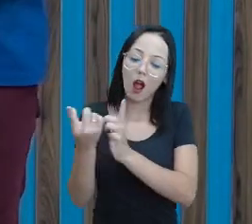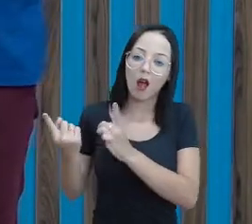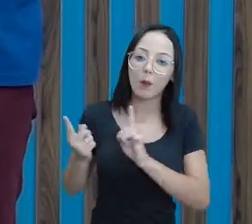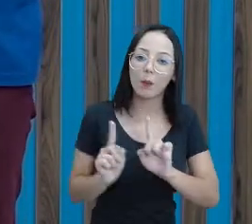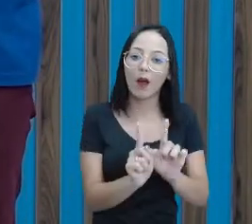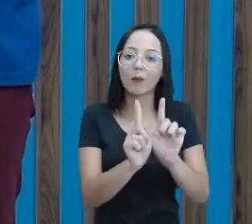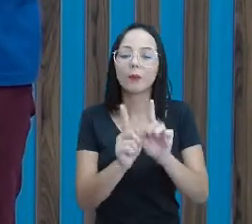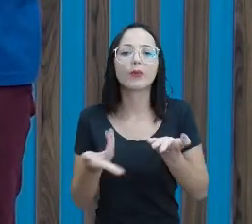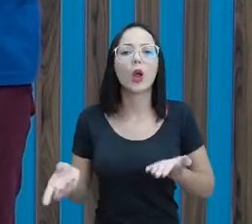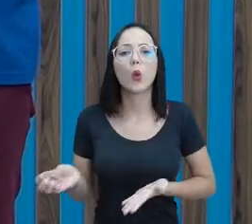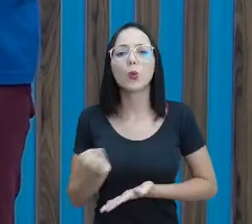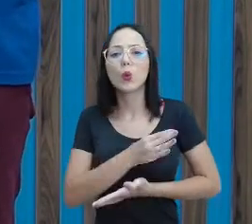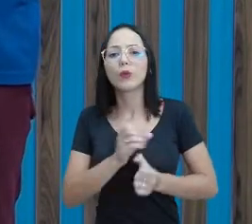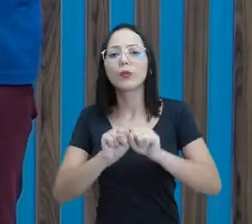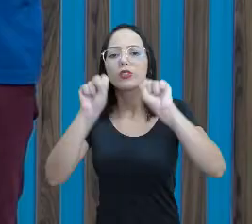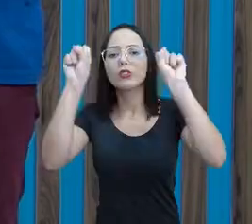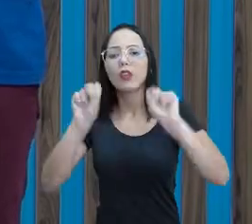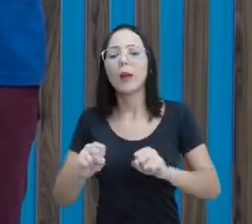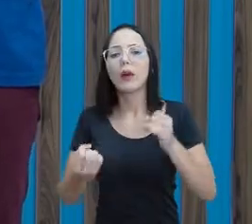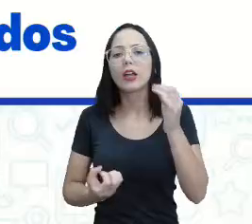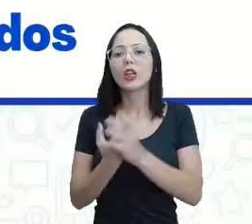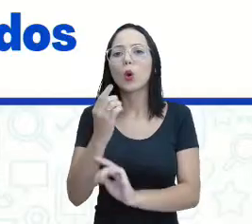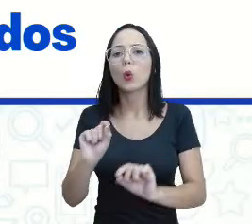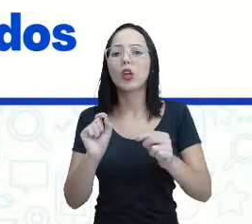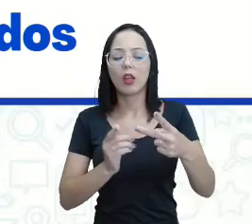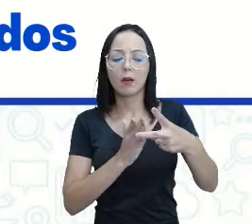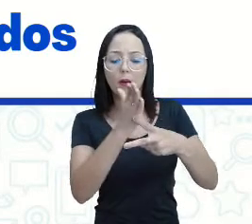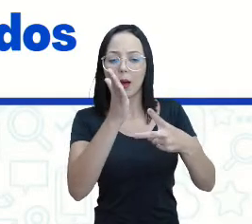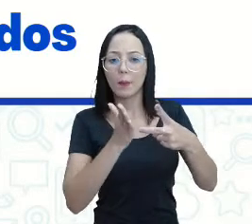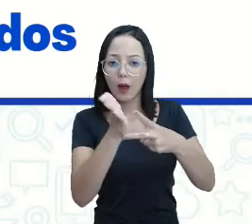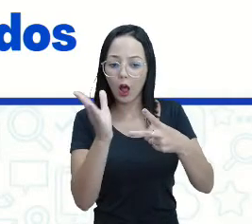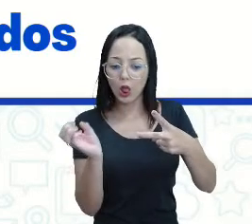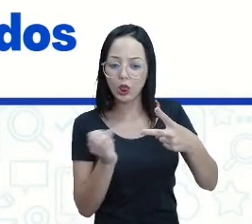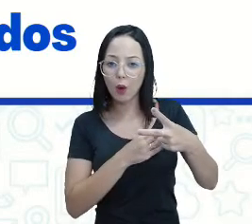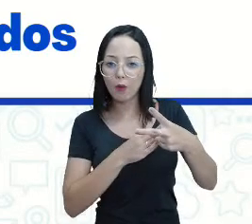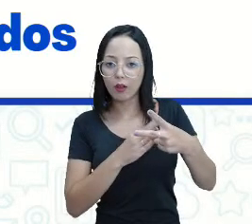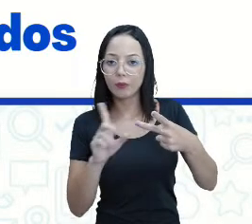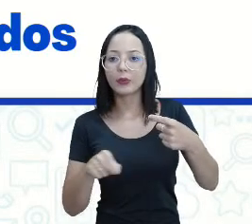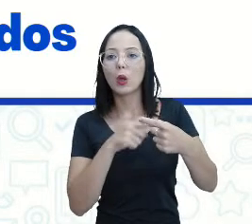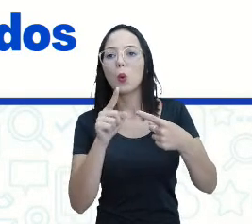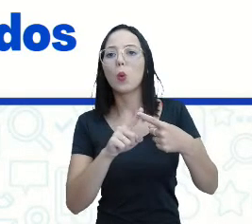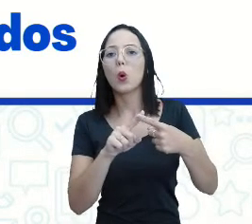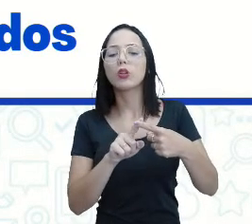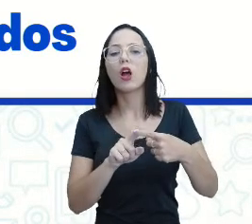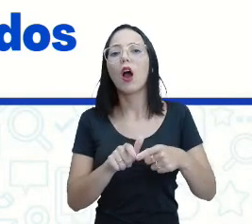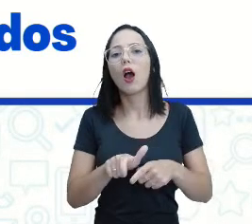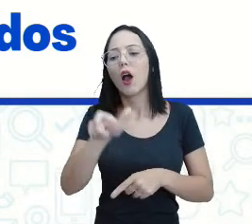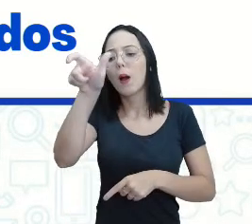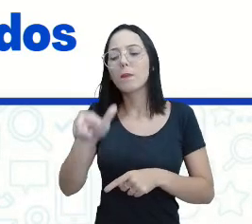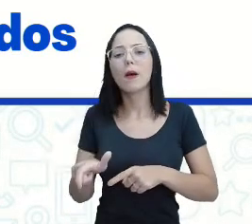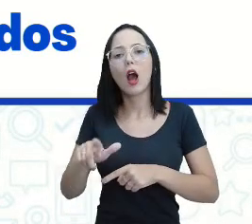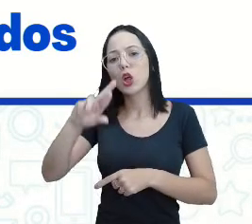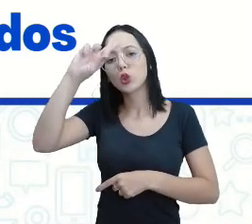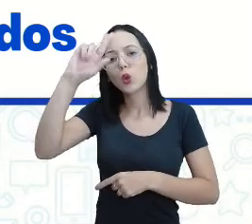que é que aconteceu aqui? Ele cria duas novas classes. O professor Gilson falou, o empresário e o operário. Antes, se